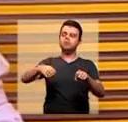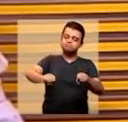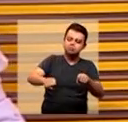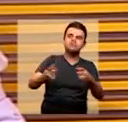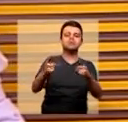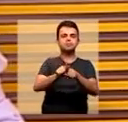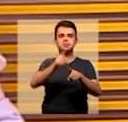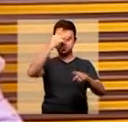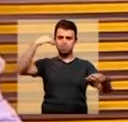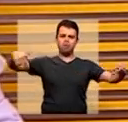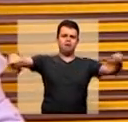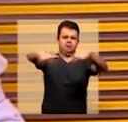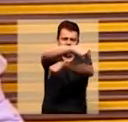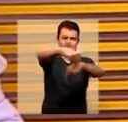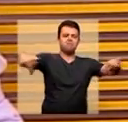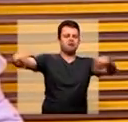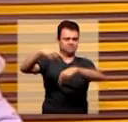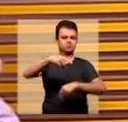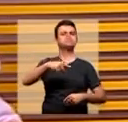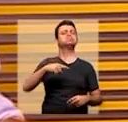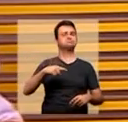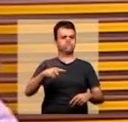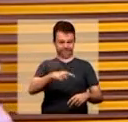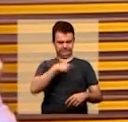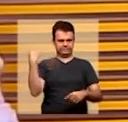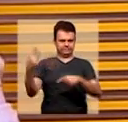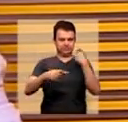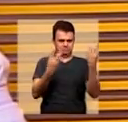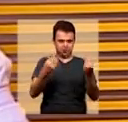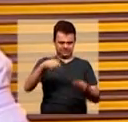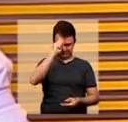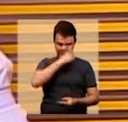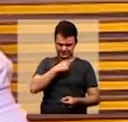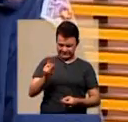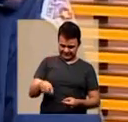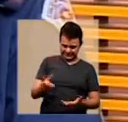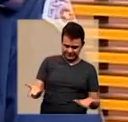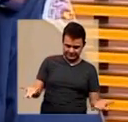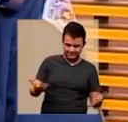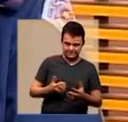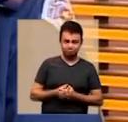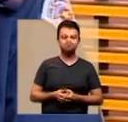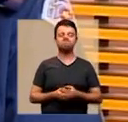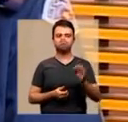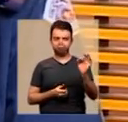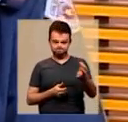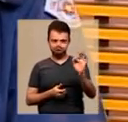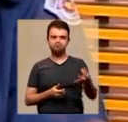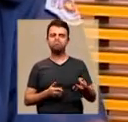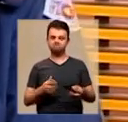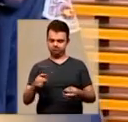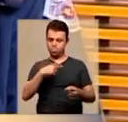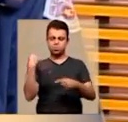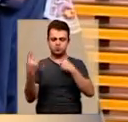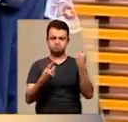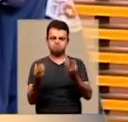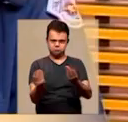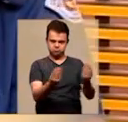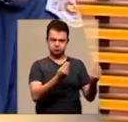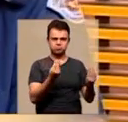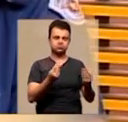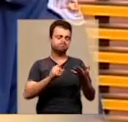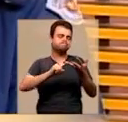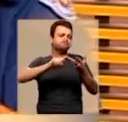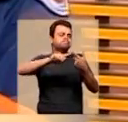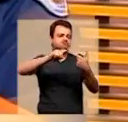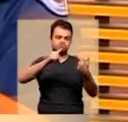mas os pedestres também são muito vulneráveis no trânsito aqui em Rio Preto. Sim, sim. Eles são vulneráveis, tanto em